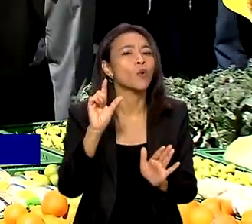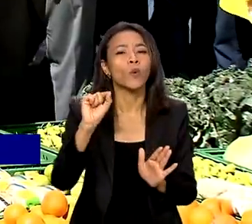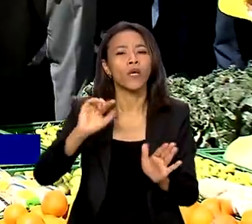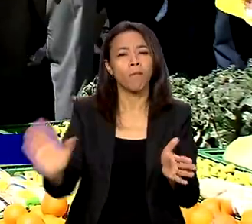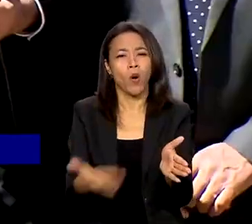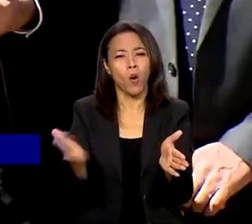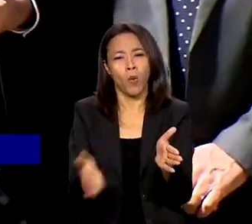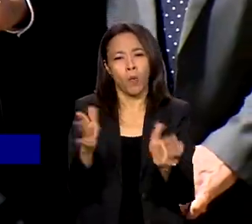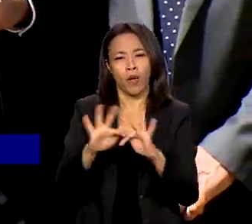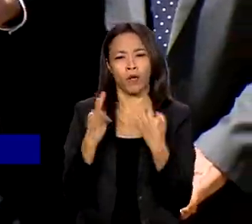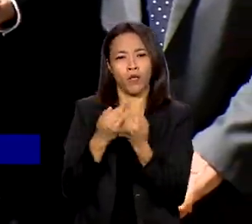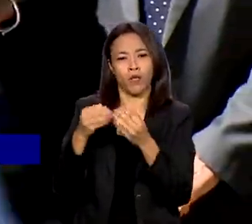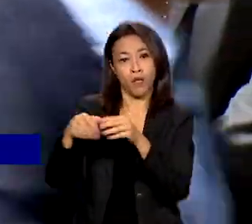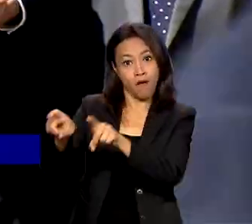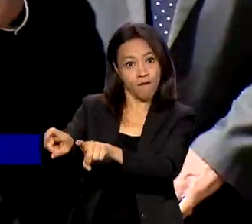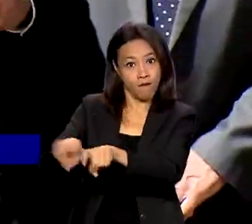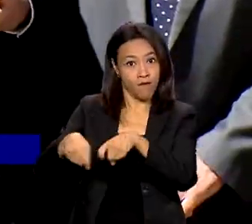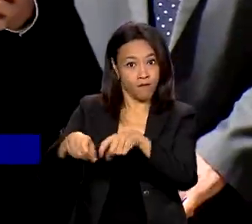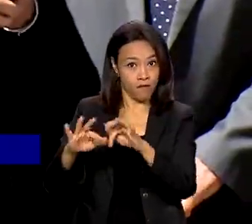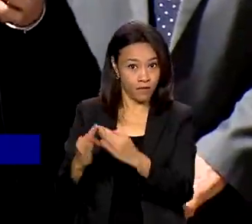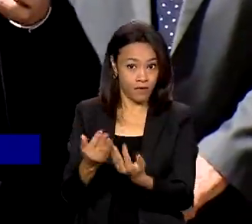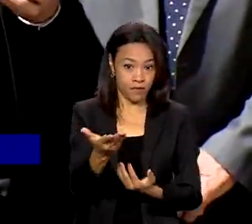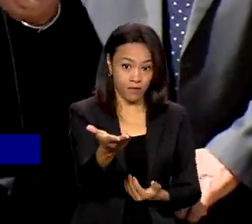agricultura familiar.